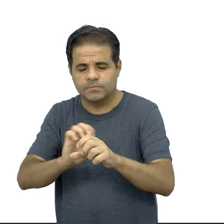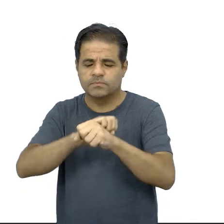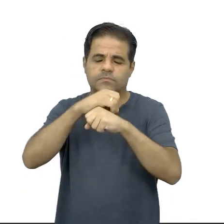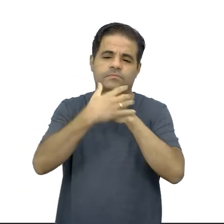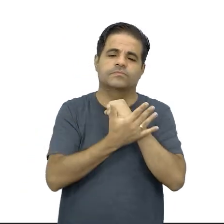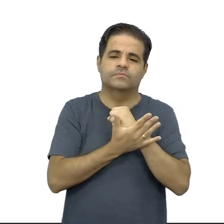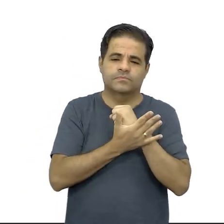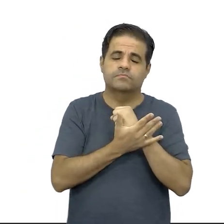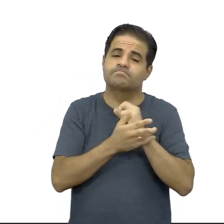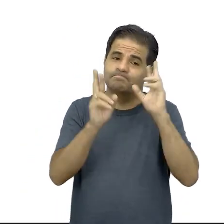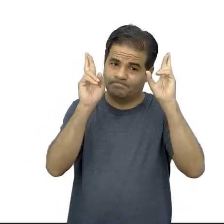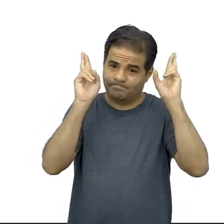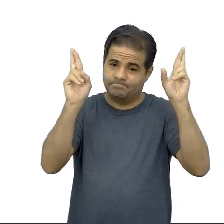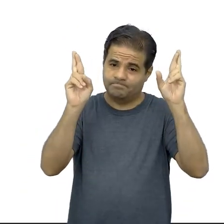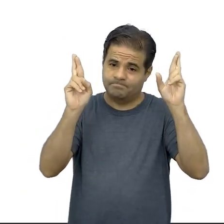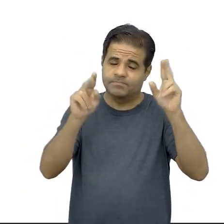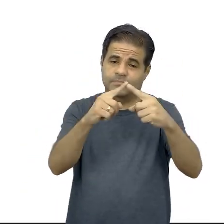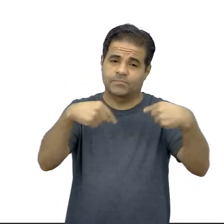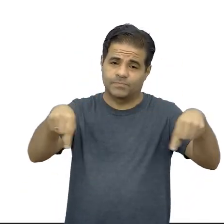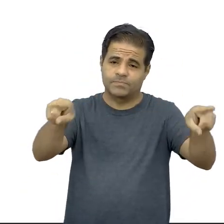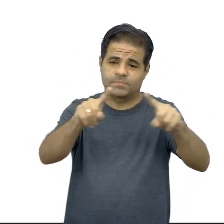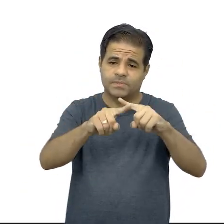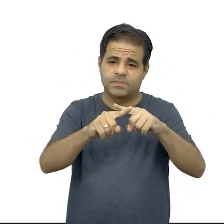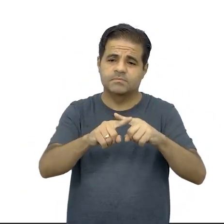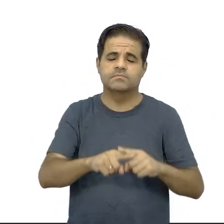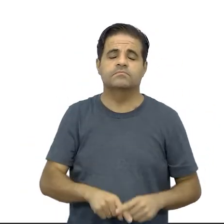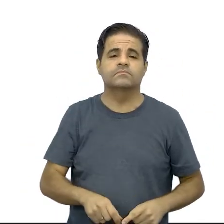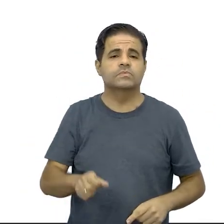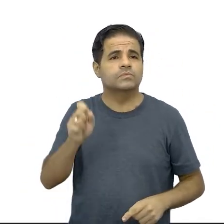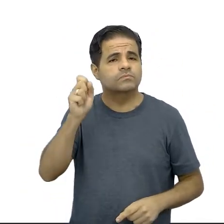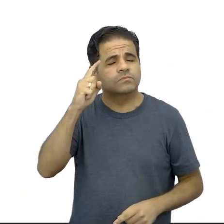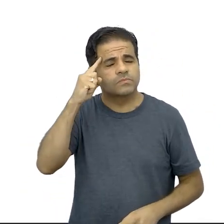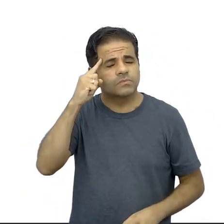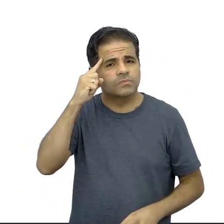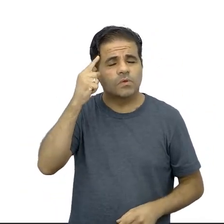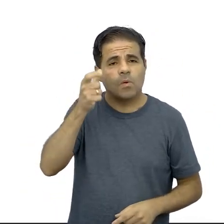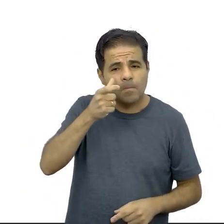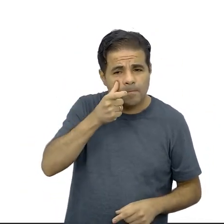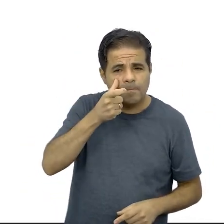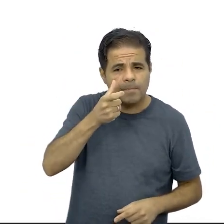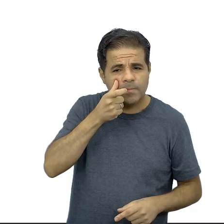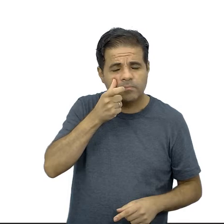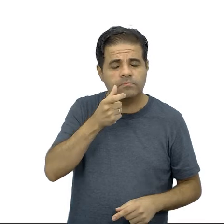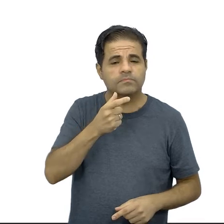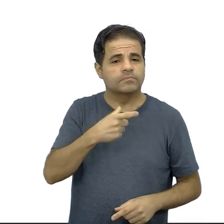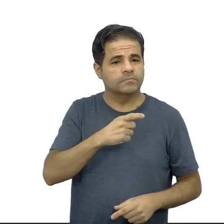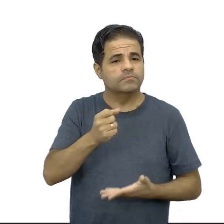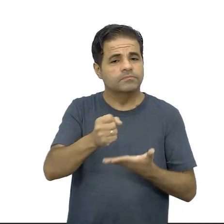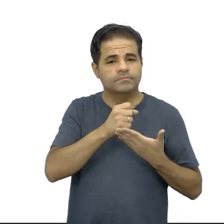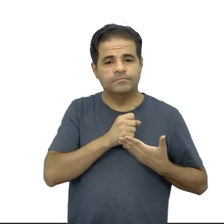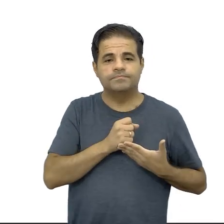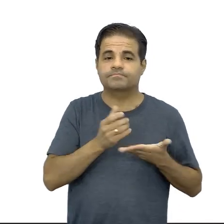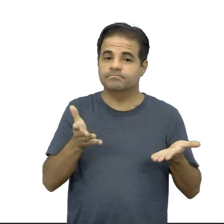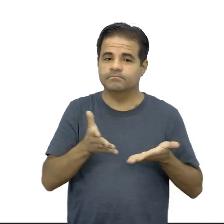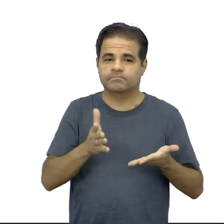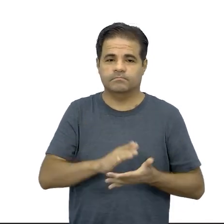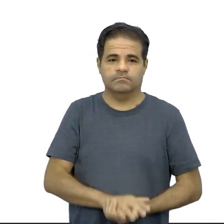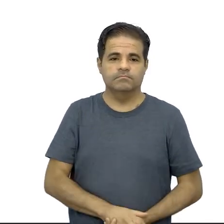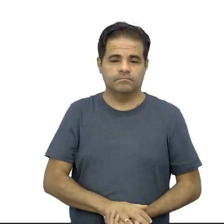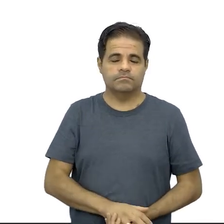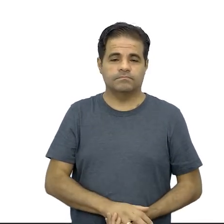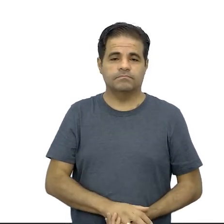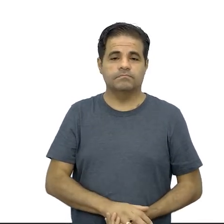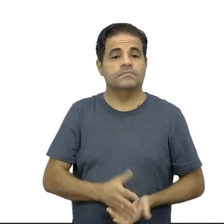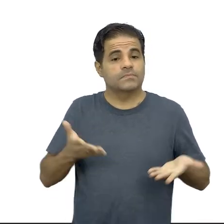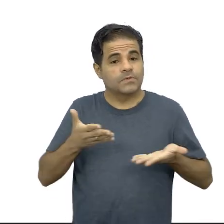pandemia. Espero que vocês também tenham essa mesma observação, né, que eu trago agora. E agora